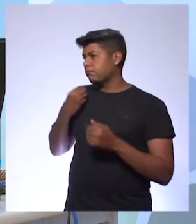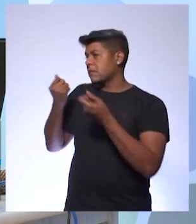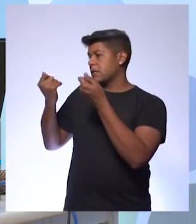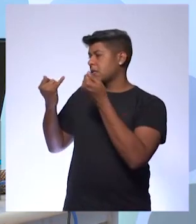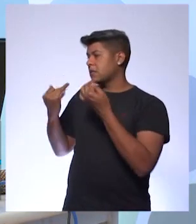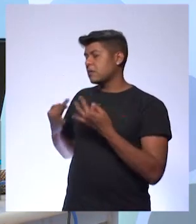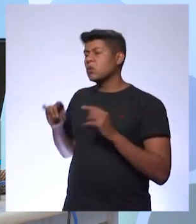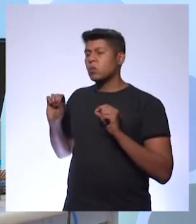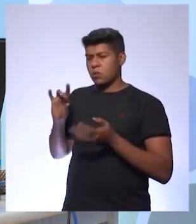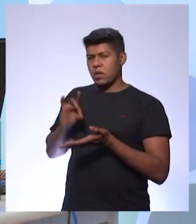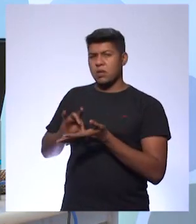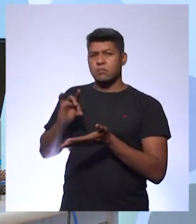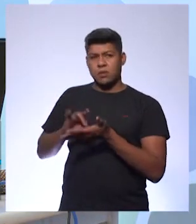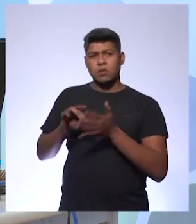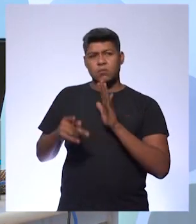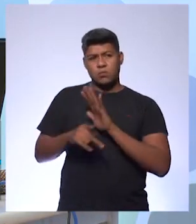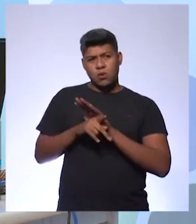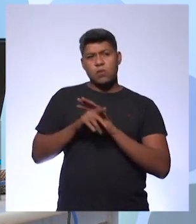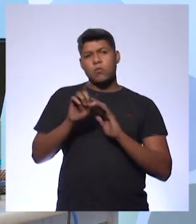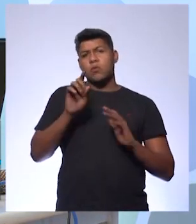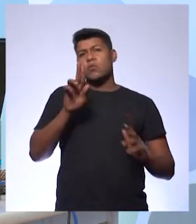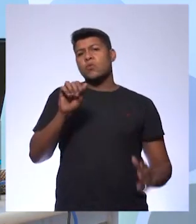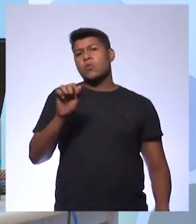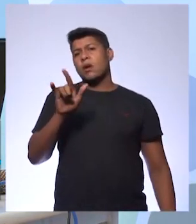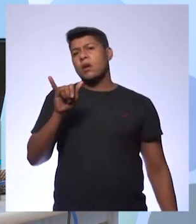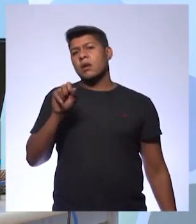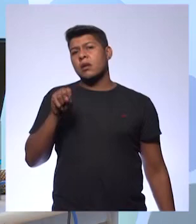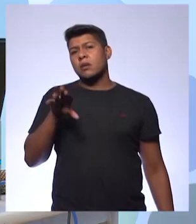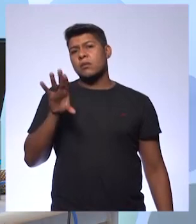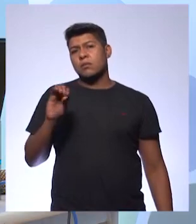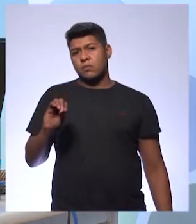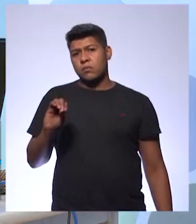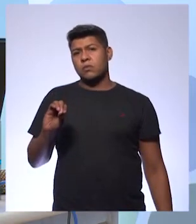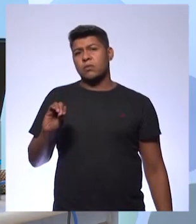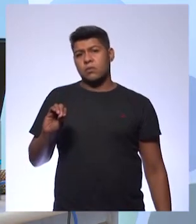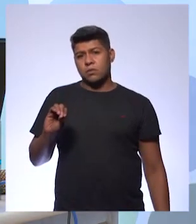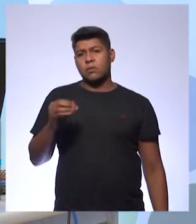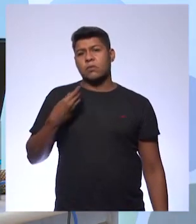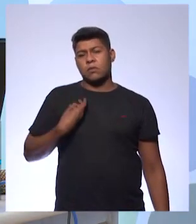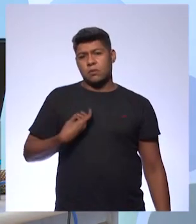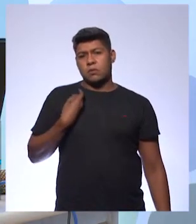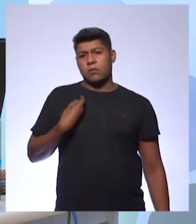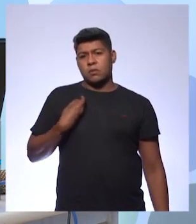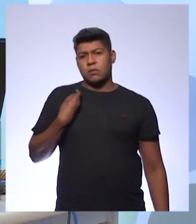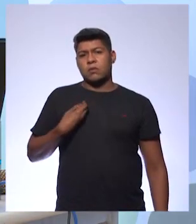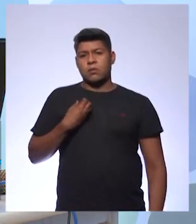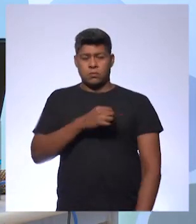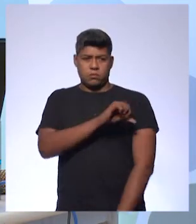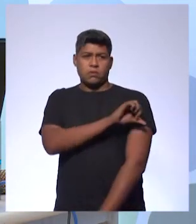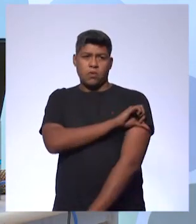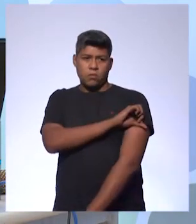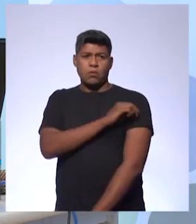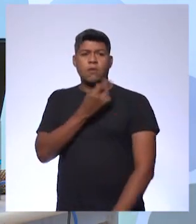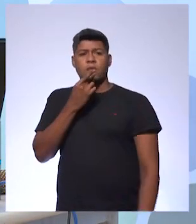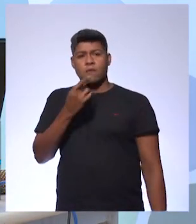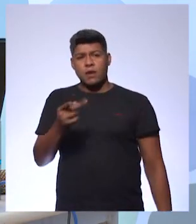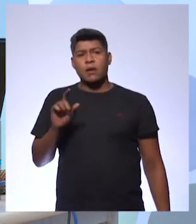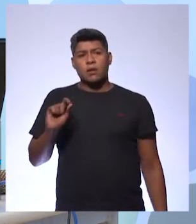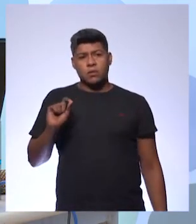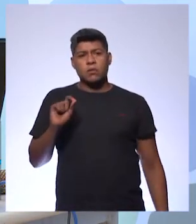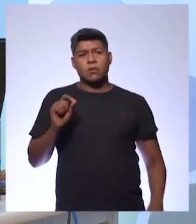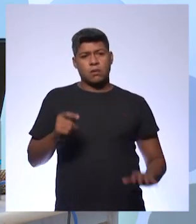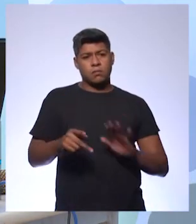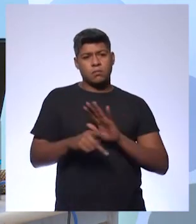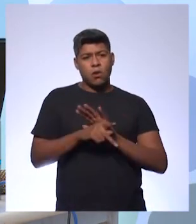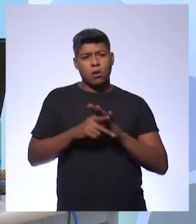explicando realmente essa questão do dualismo. Eu estou achando o máximo, porque os alunos do 9º ano já estão falando sobre isso.